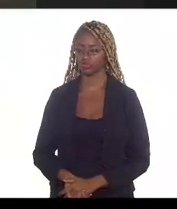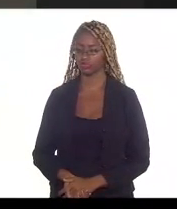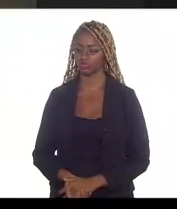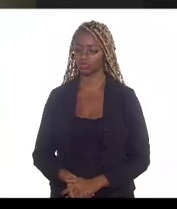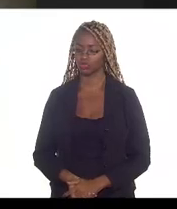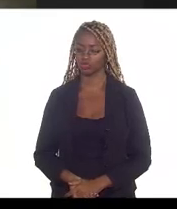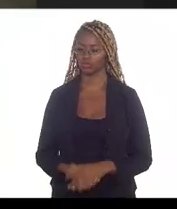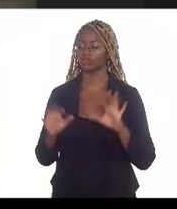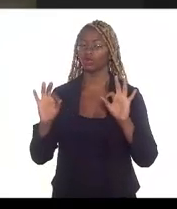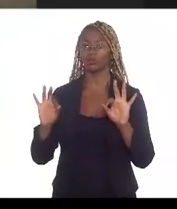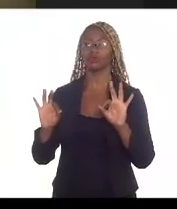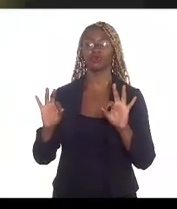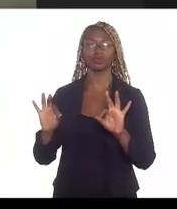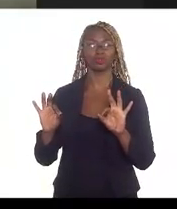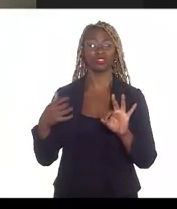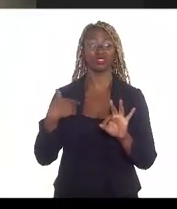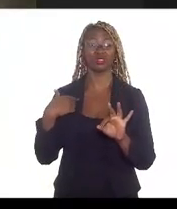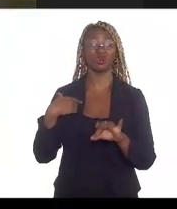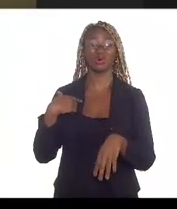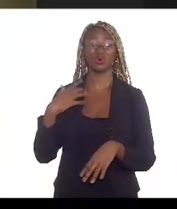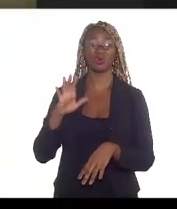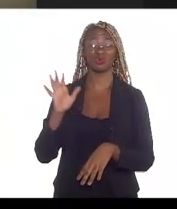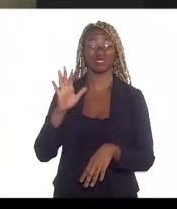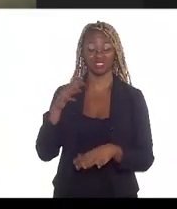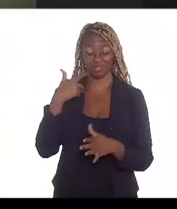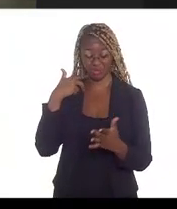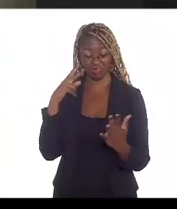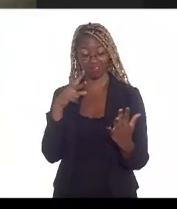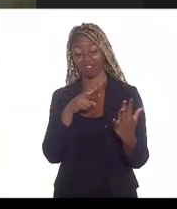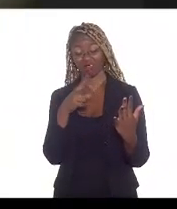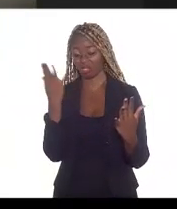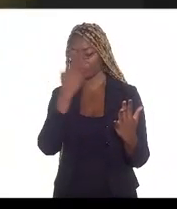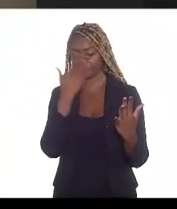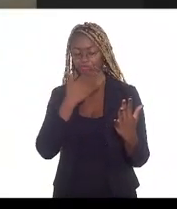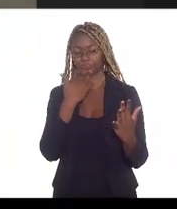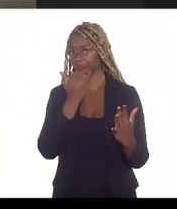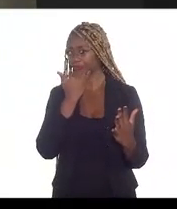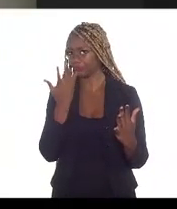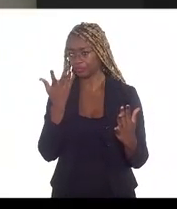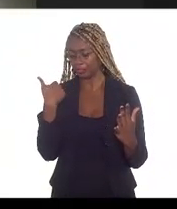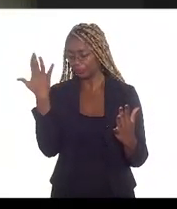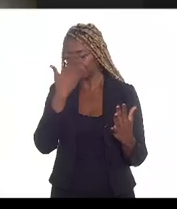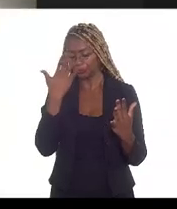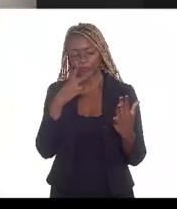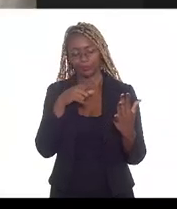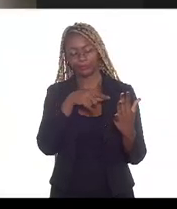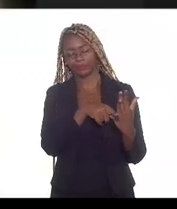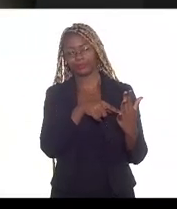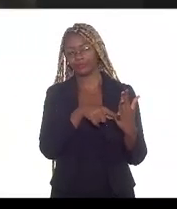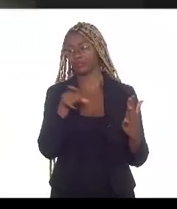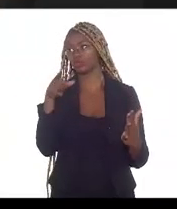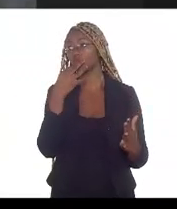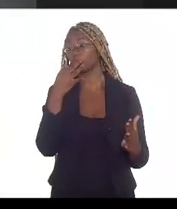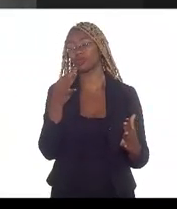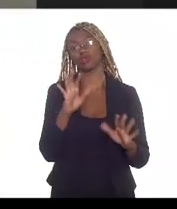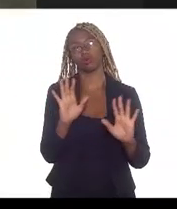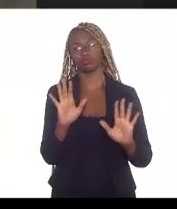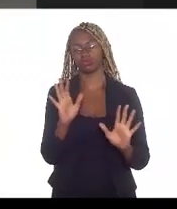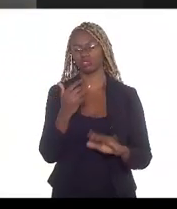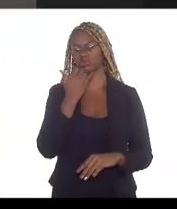Ah, perfeito. É que eu tinha aqui olhado e não tinha visto o seu parecer.